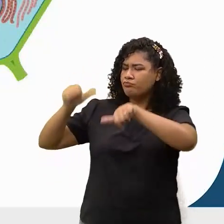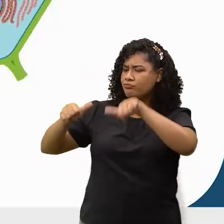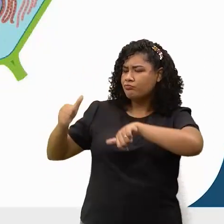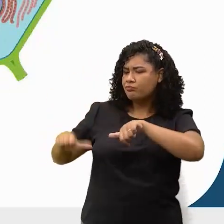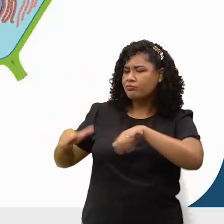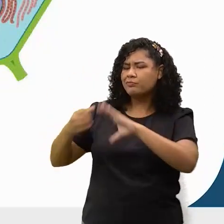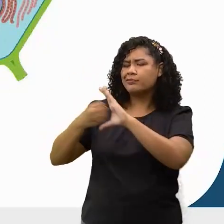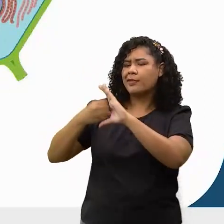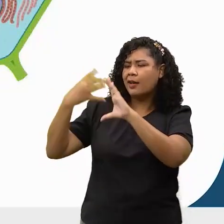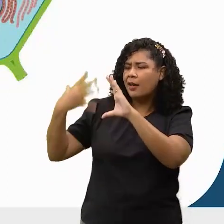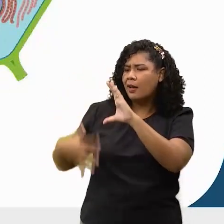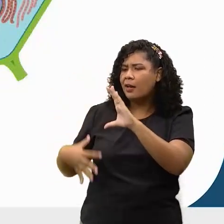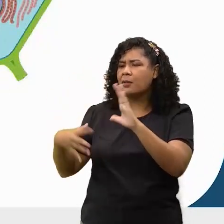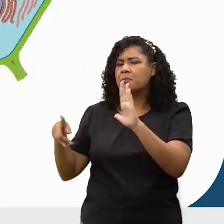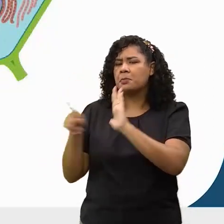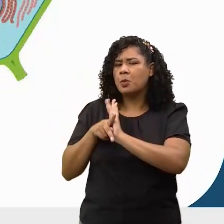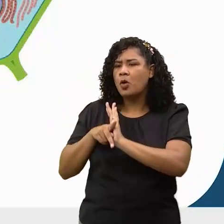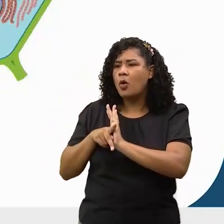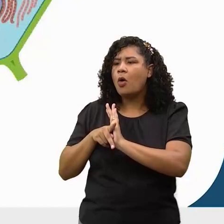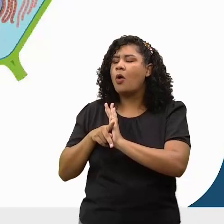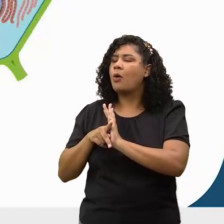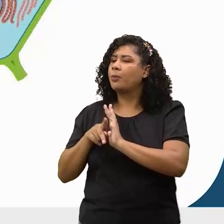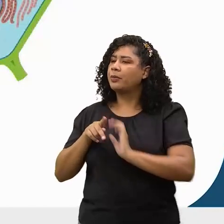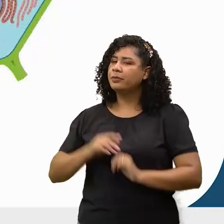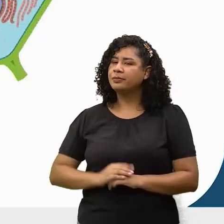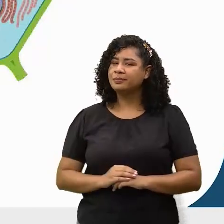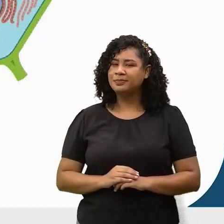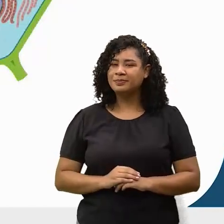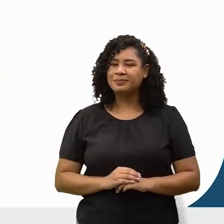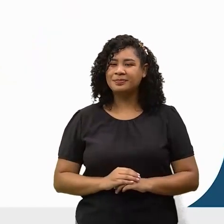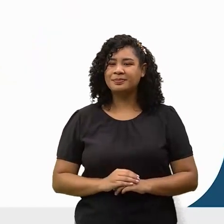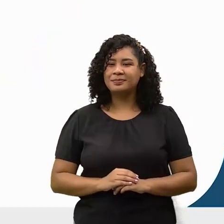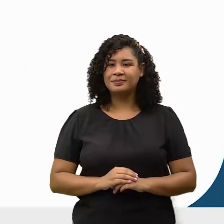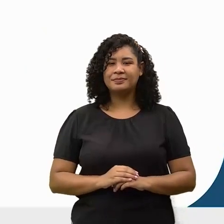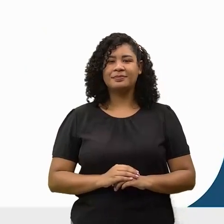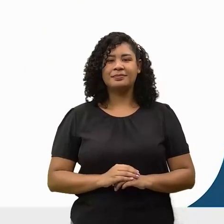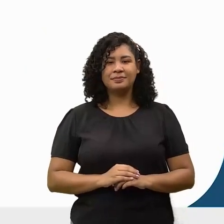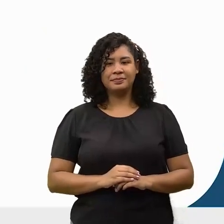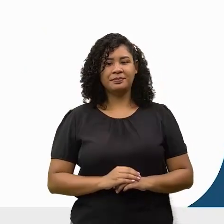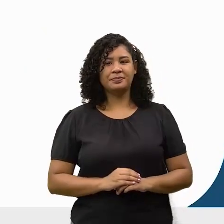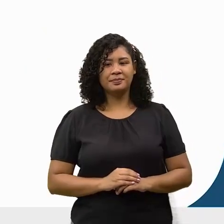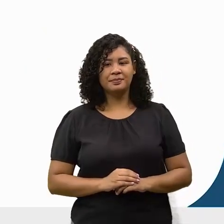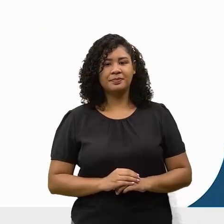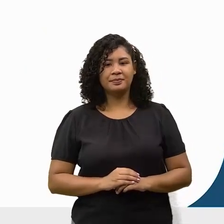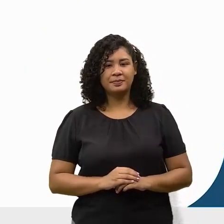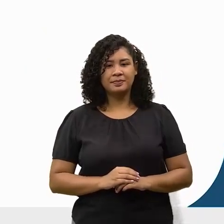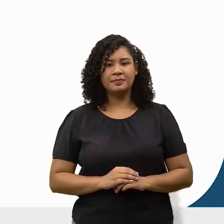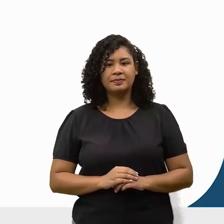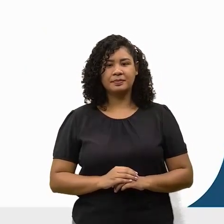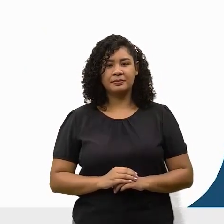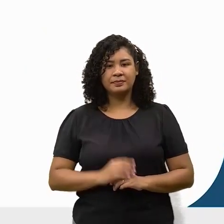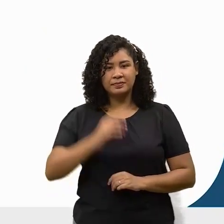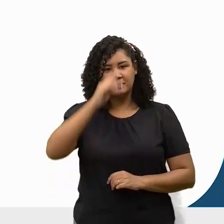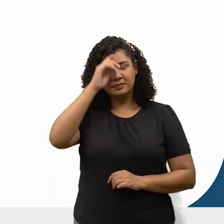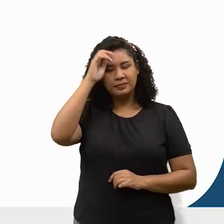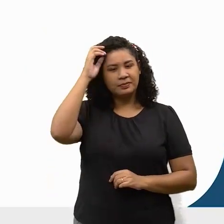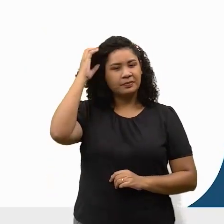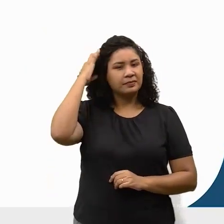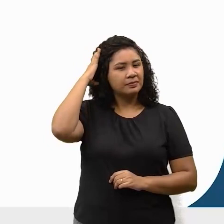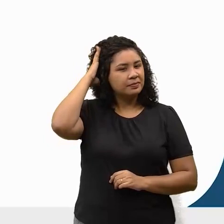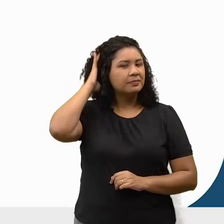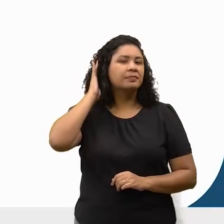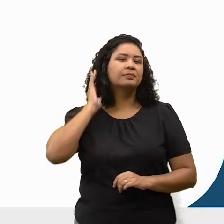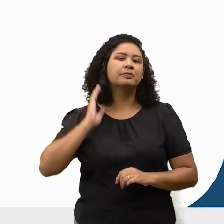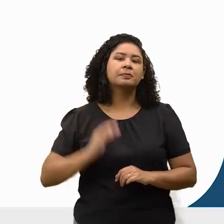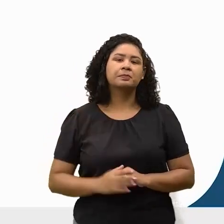respectivas estruturas, organelas, características e etc. E ele perguntando, ó, ele falando primeiro,